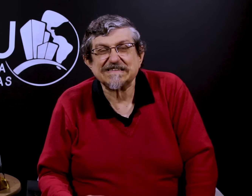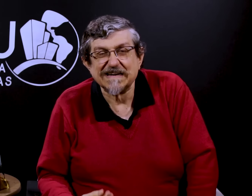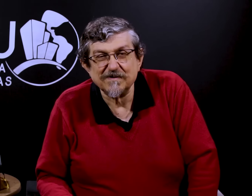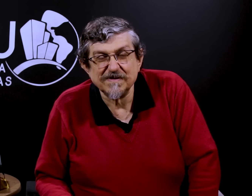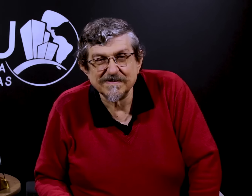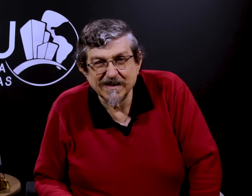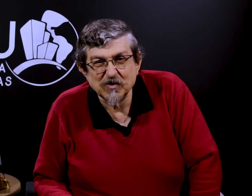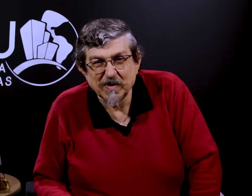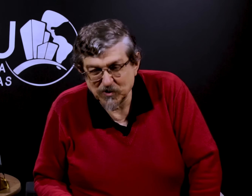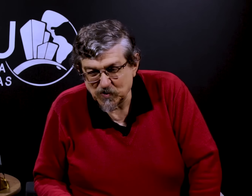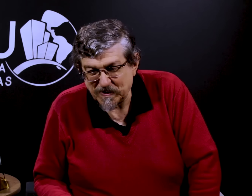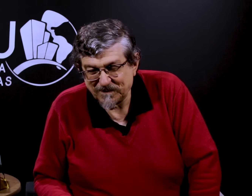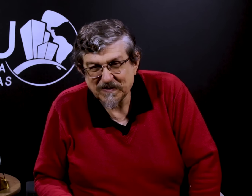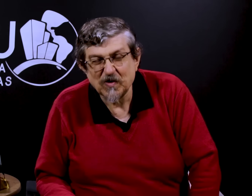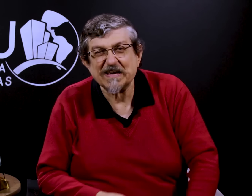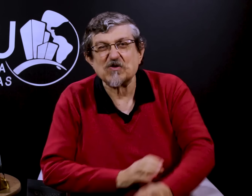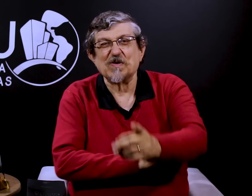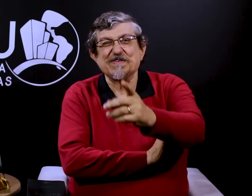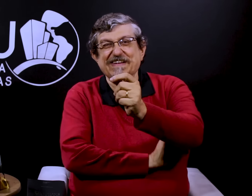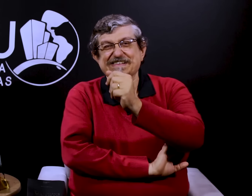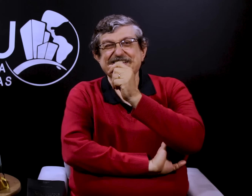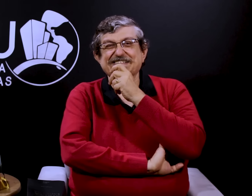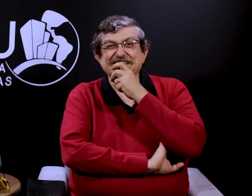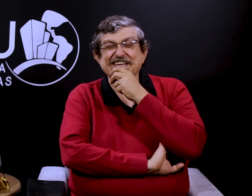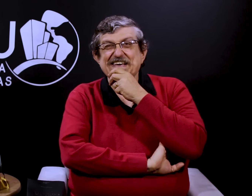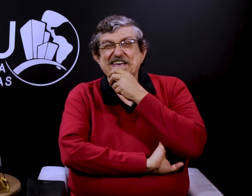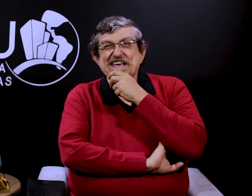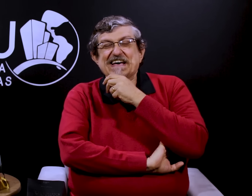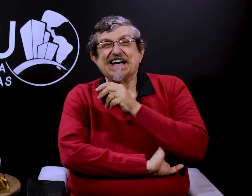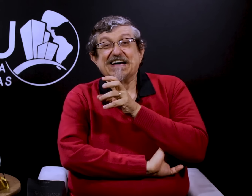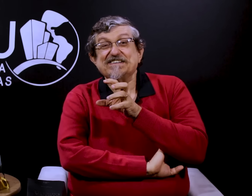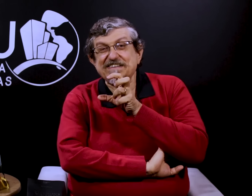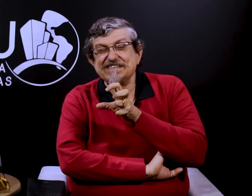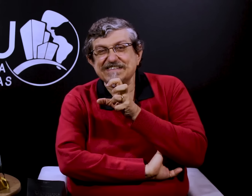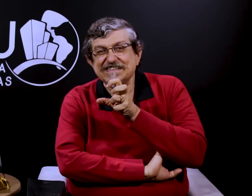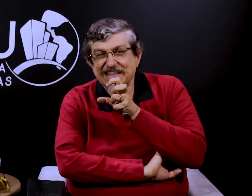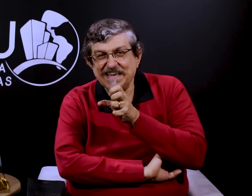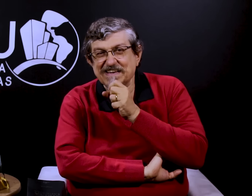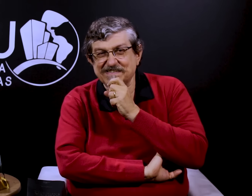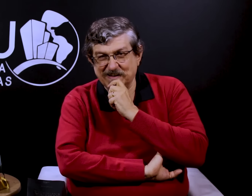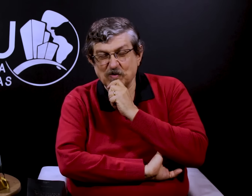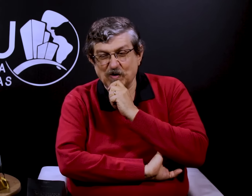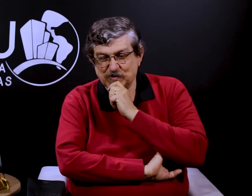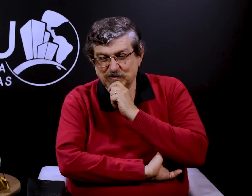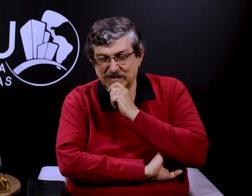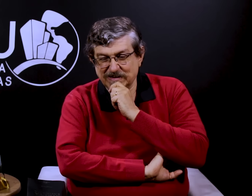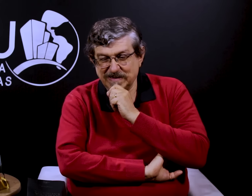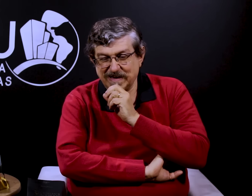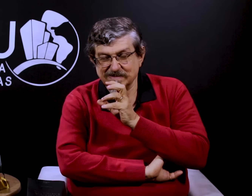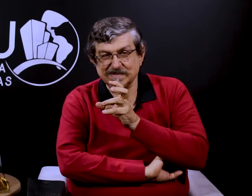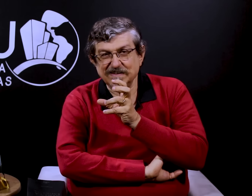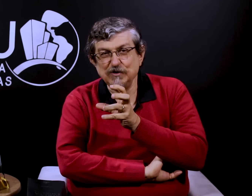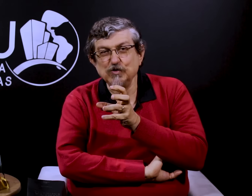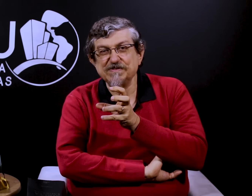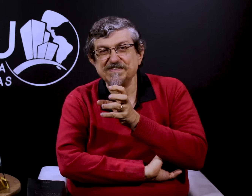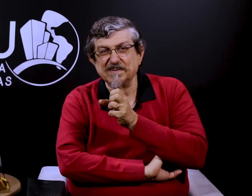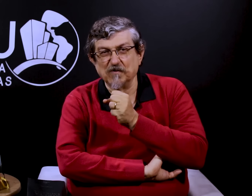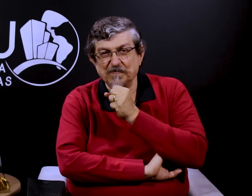como travesseiro para dormir. Olha que coisa interessante. A gente tem esse negócio, né, que é